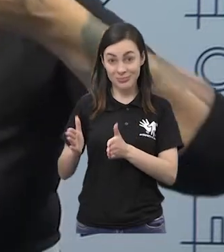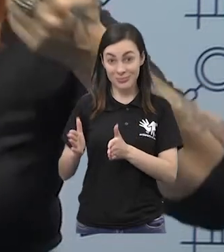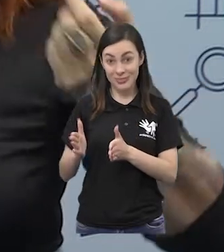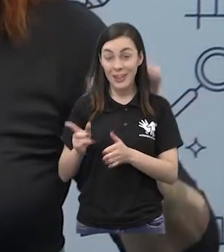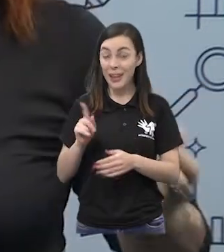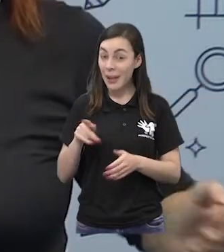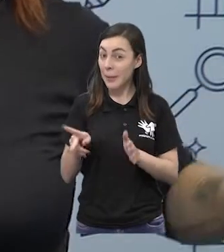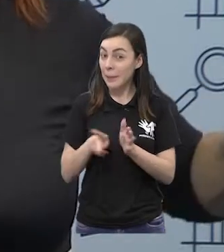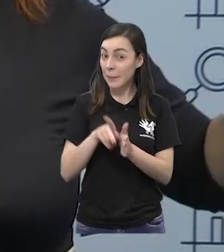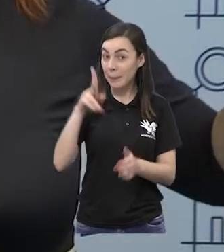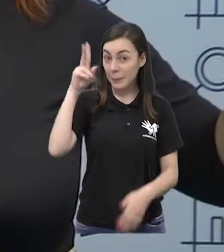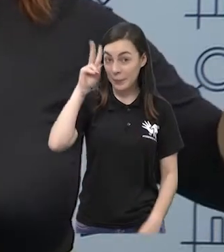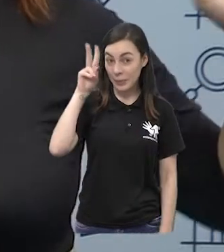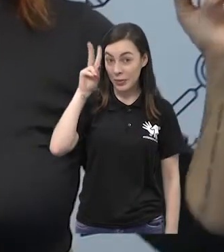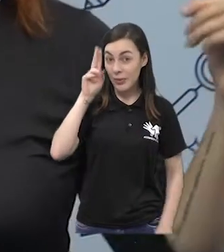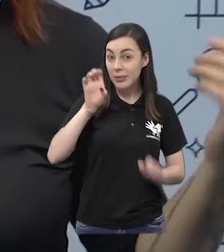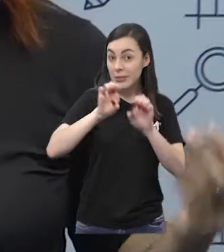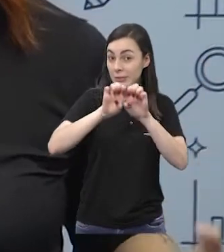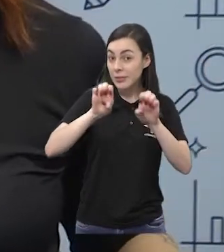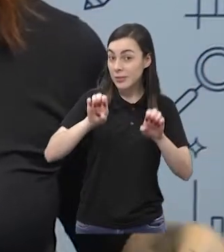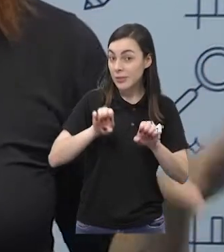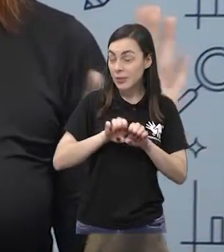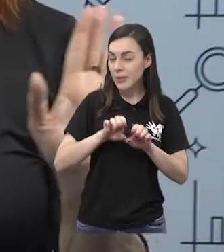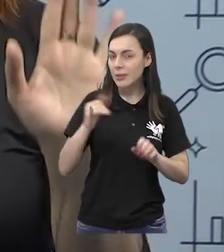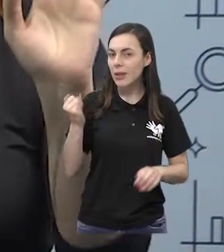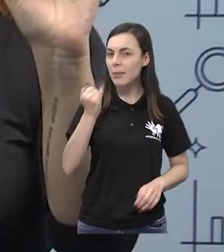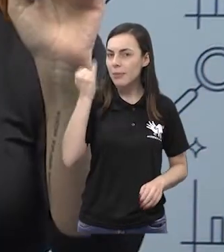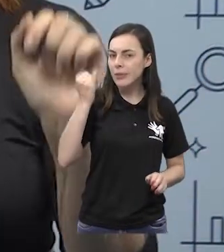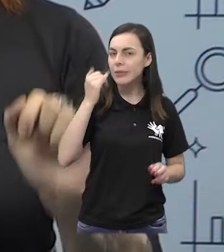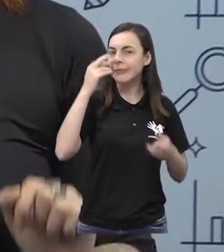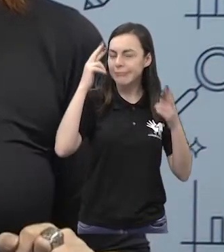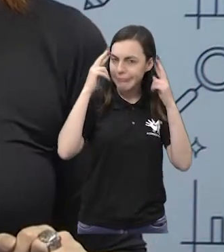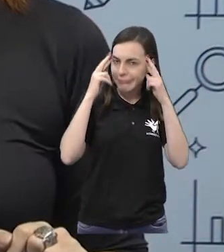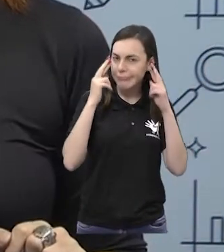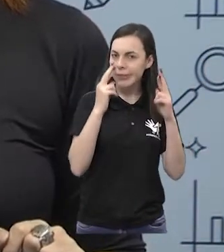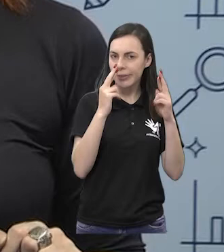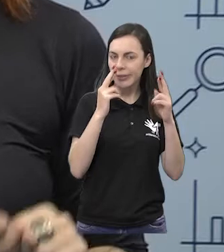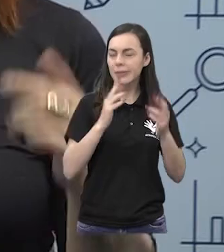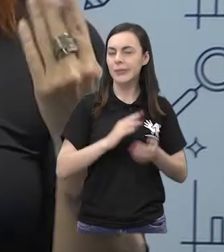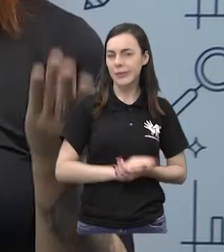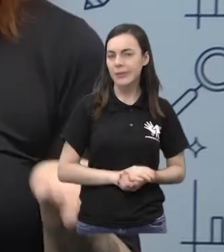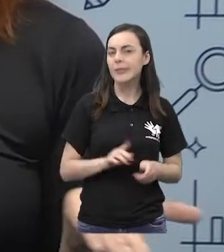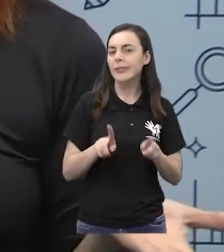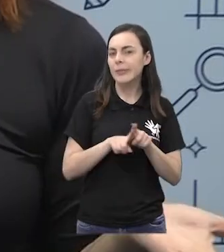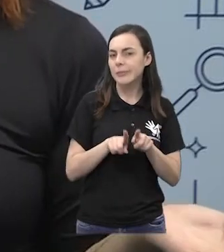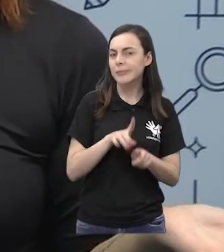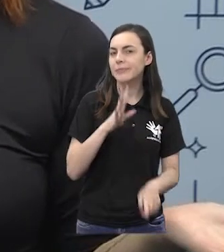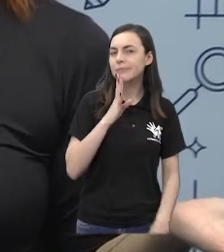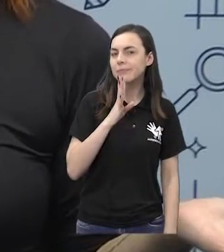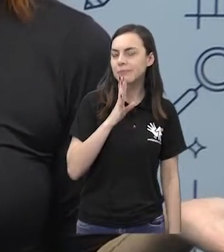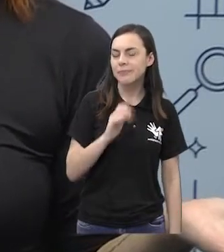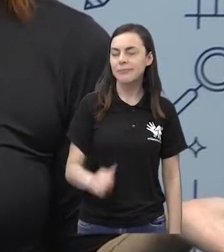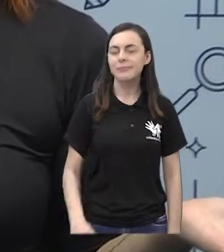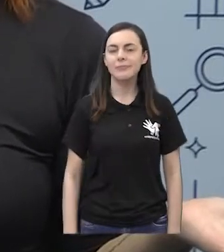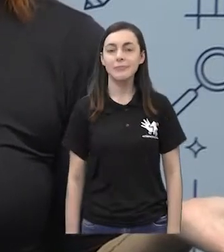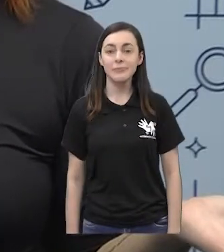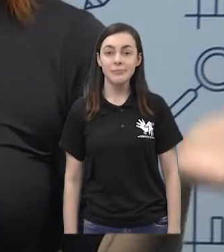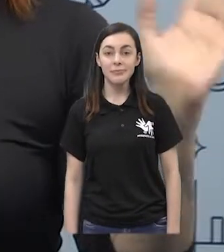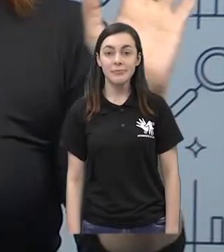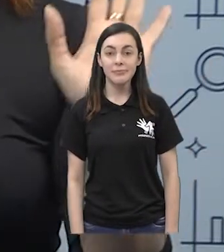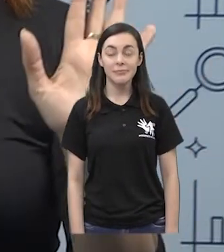sequência da história é uma estrutura que a gente deve sempre seguir importante conhecer não